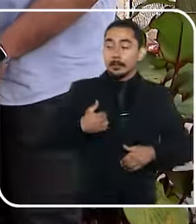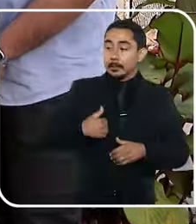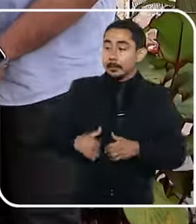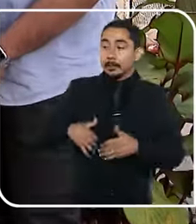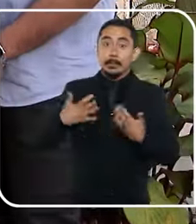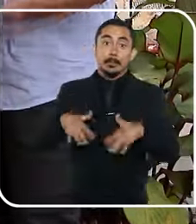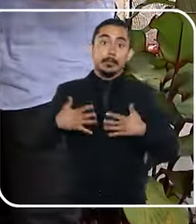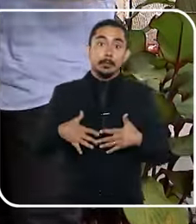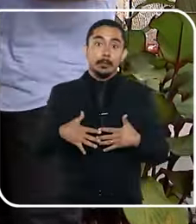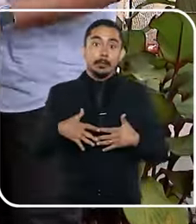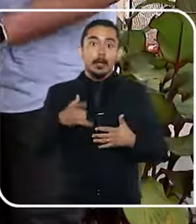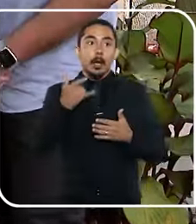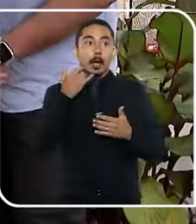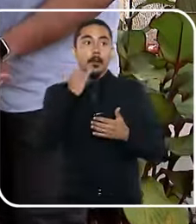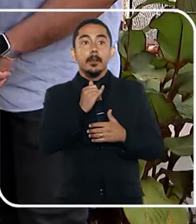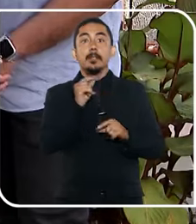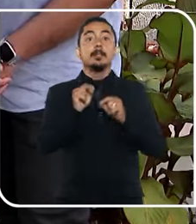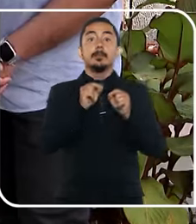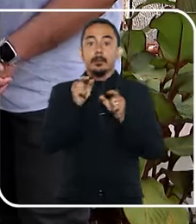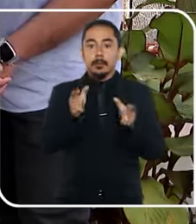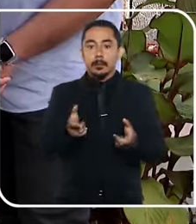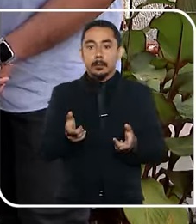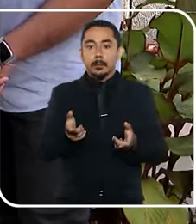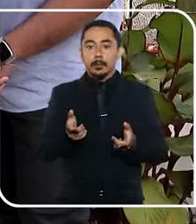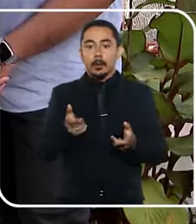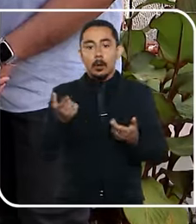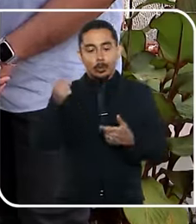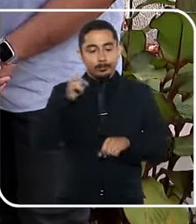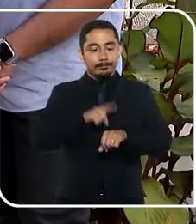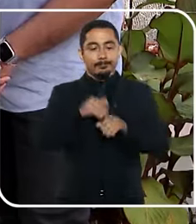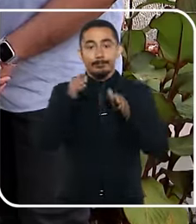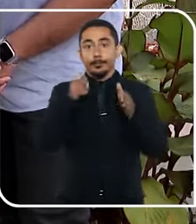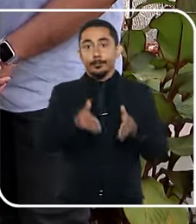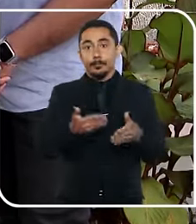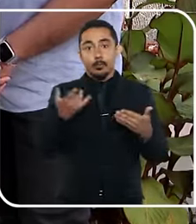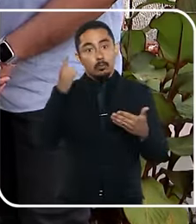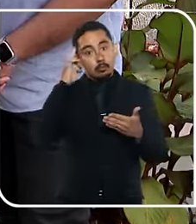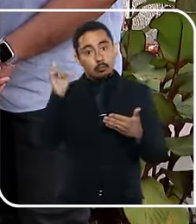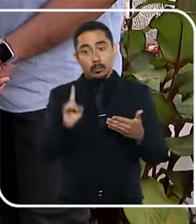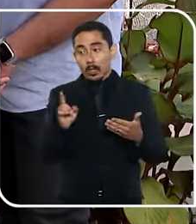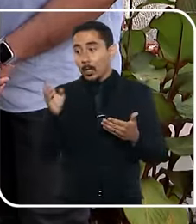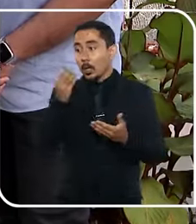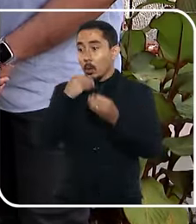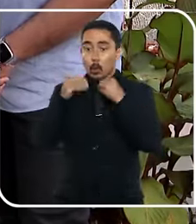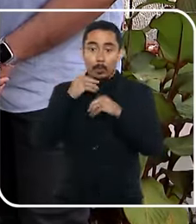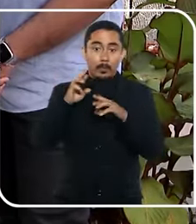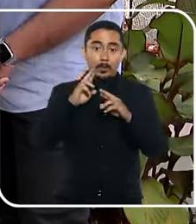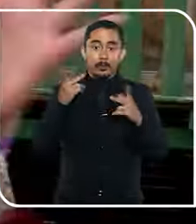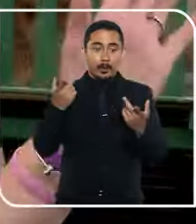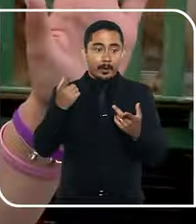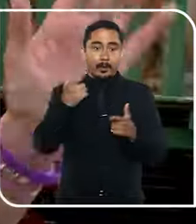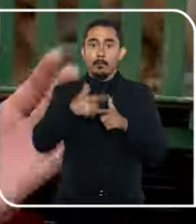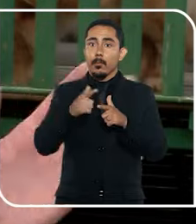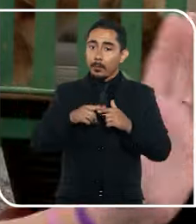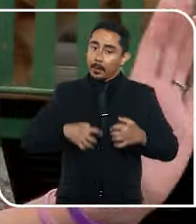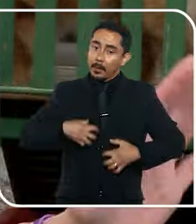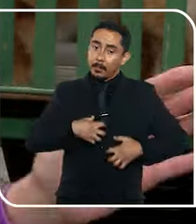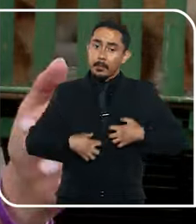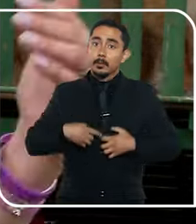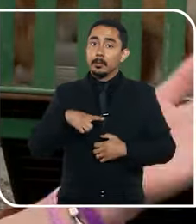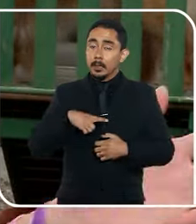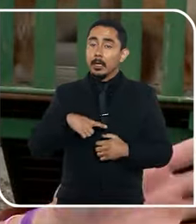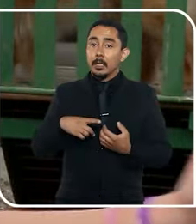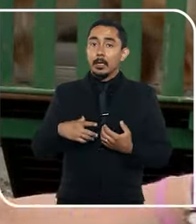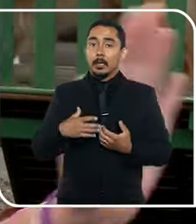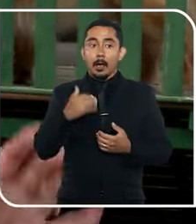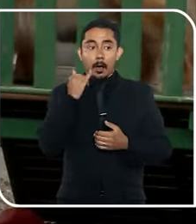como é que você faz? Você informa para quem? Olha, chegou e teve dor de barriga, não sei se ele comeu algo diferente, né? Aviso para os dois, né?